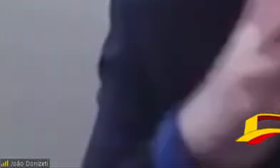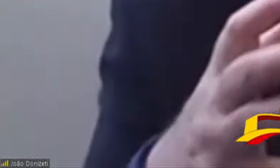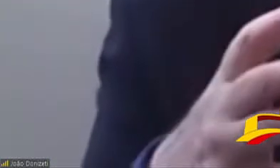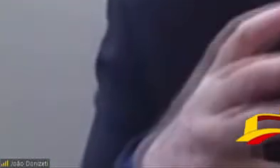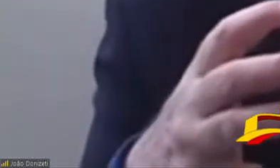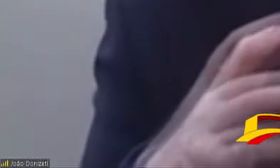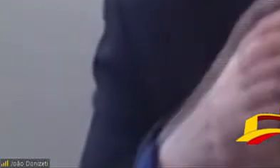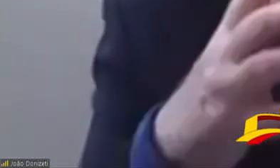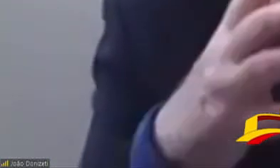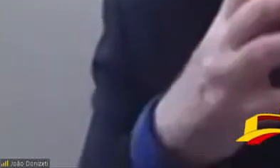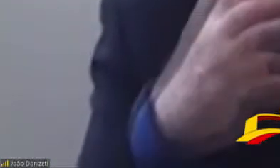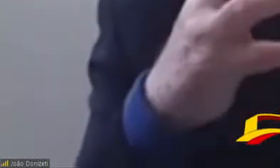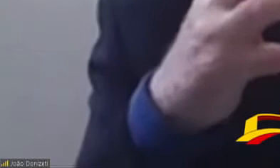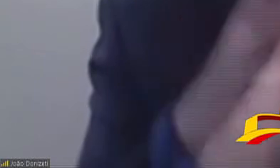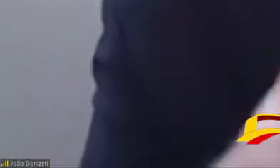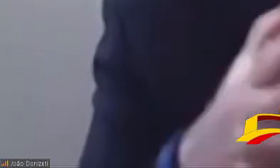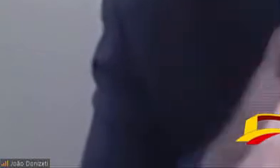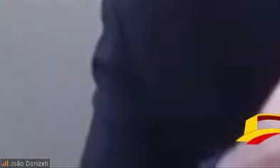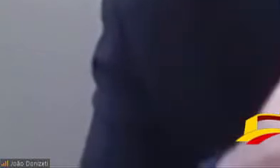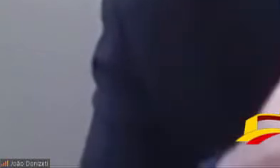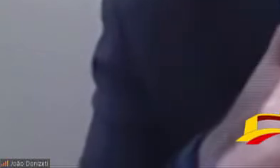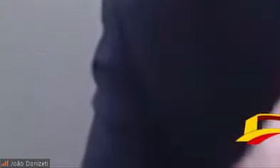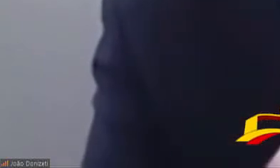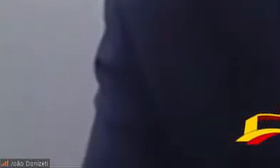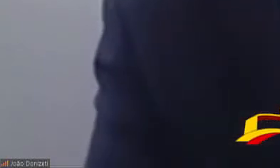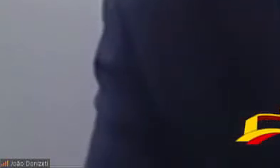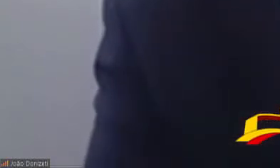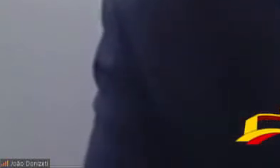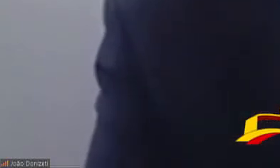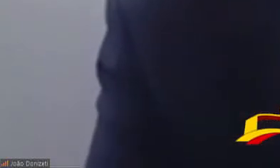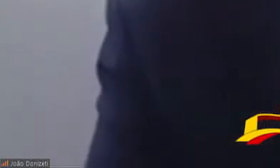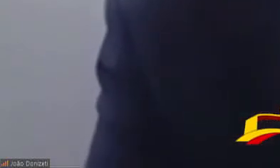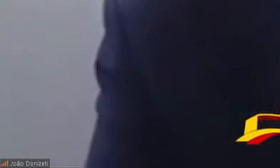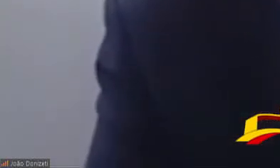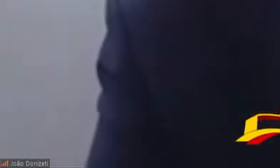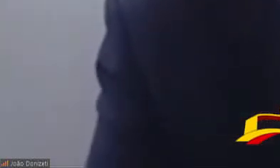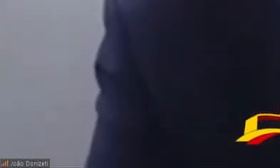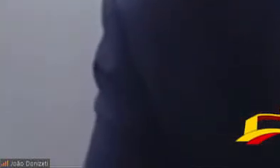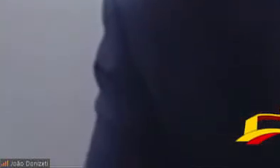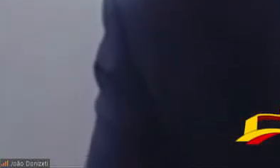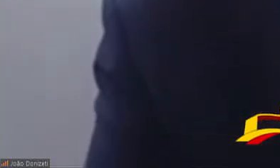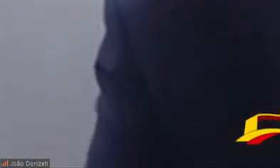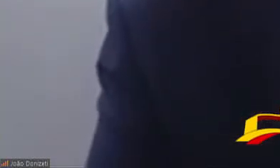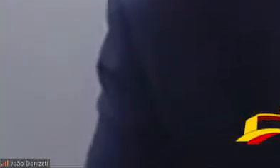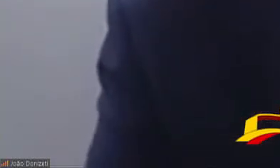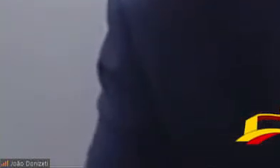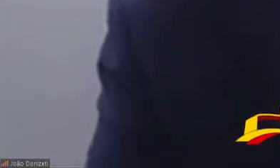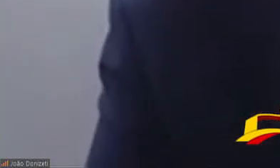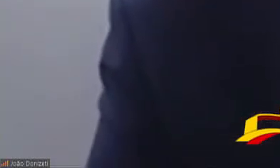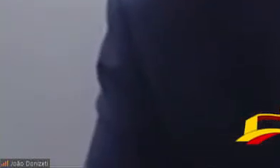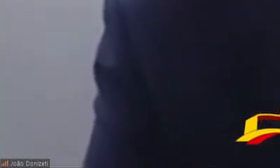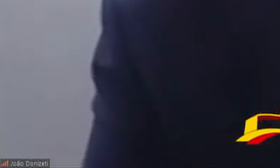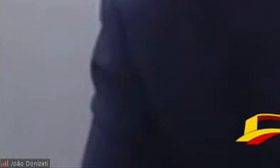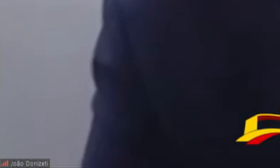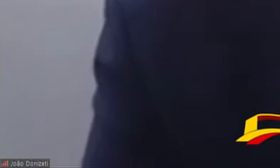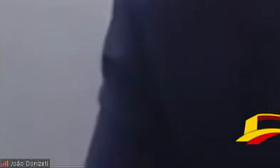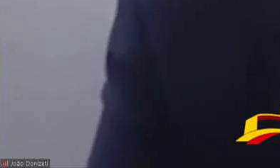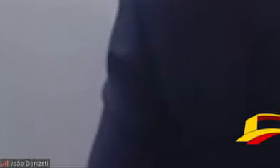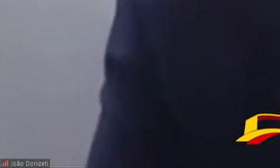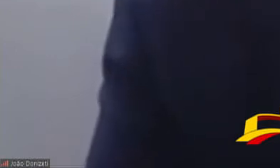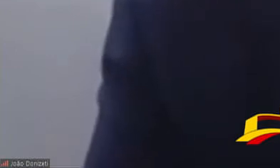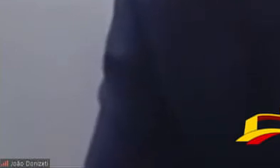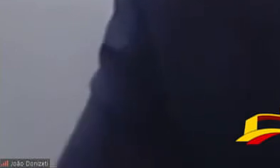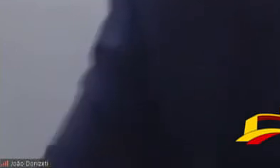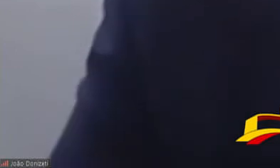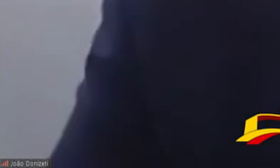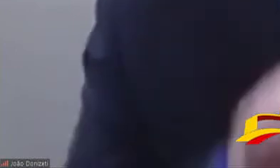possa valorizar efetivamente essas pessoas. Porque essas pessoas cumprem